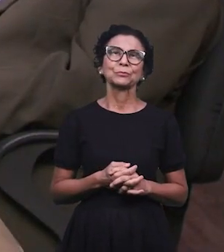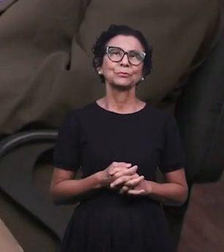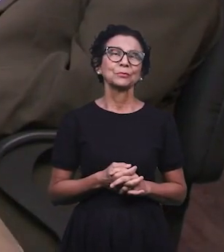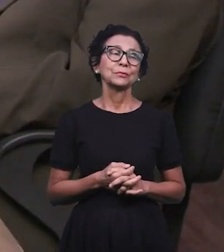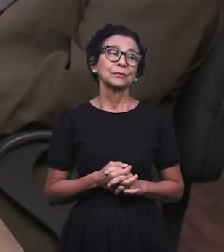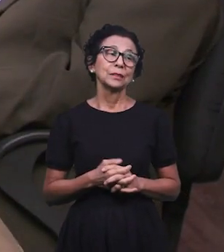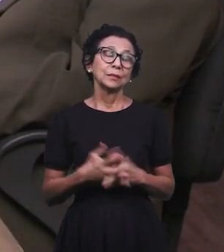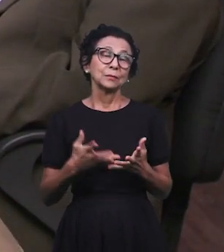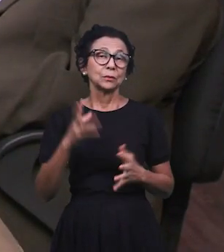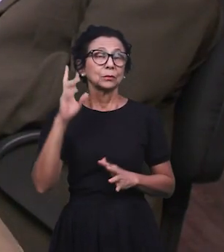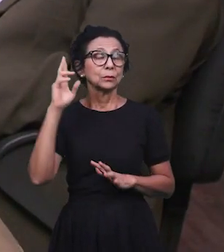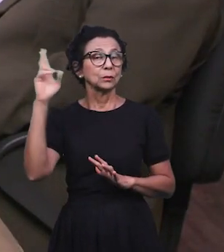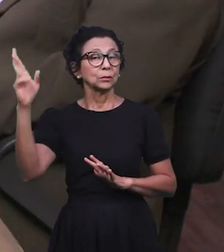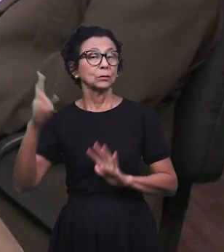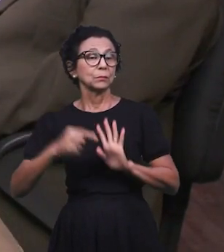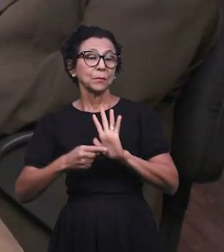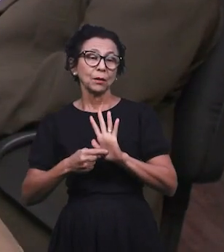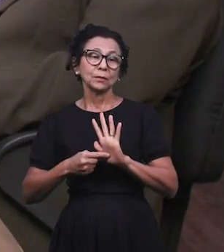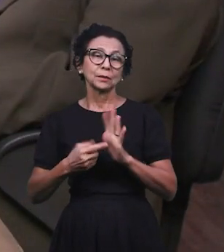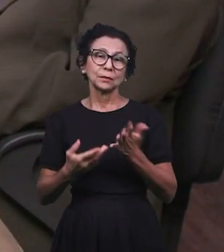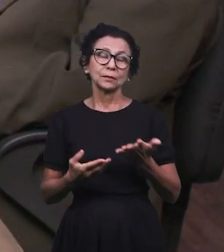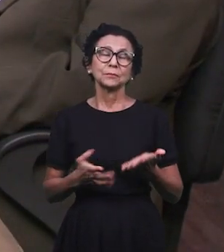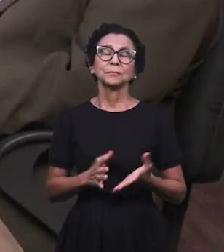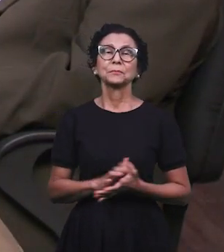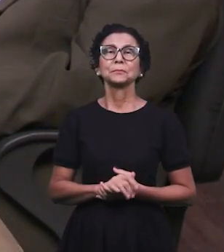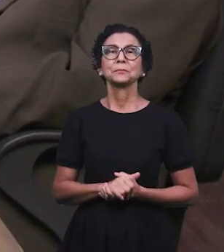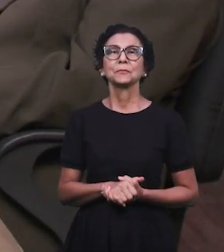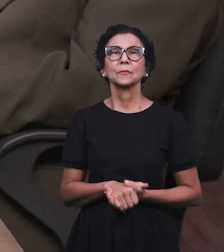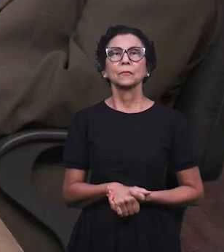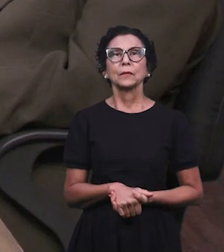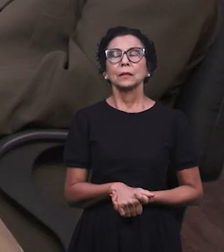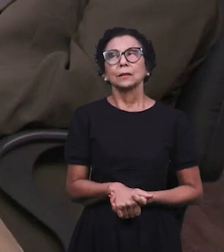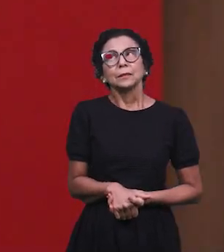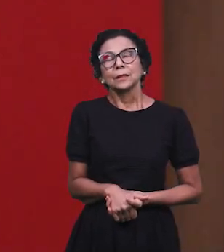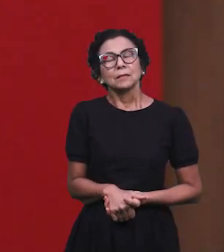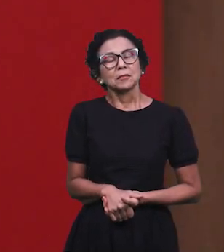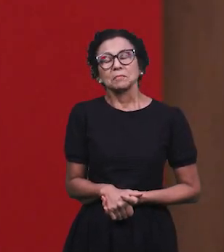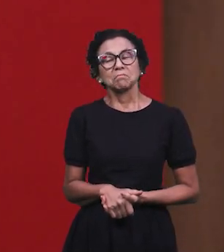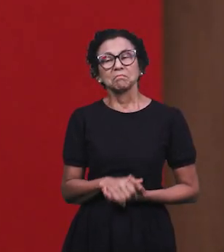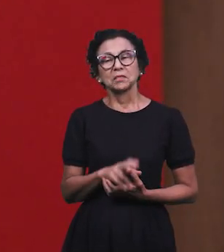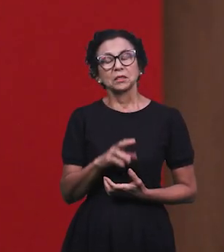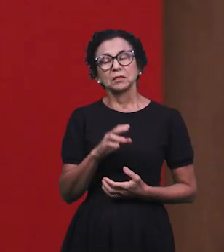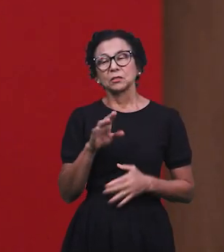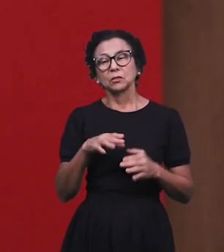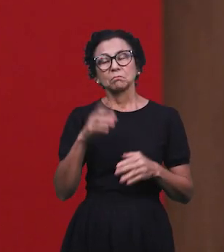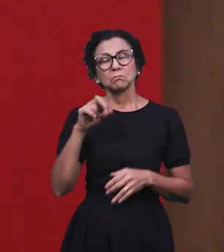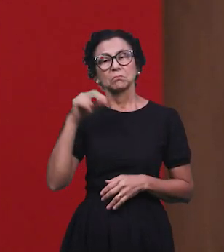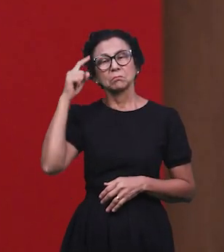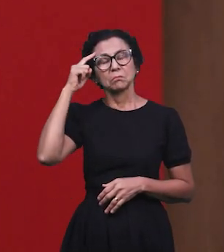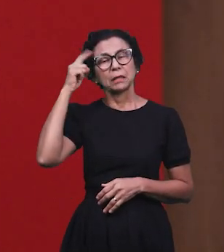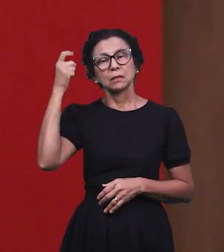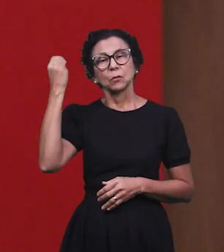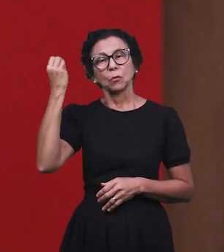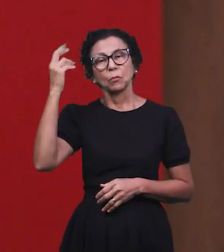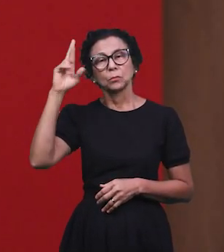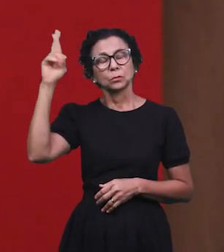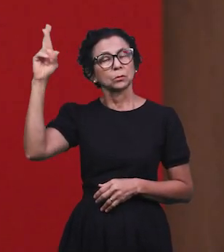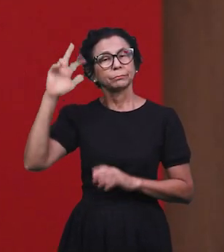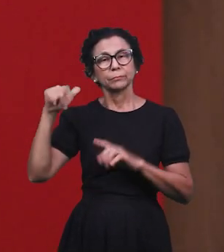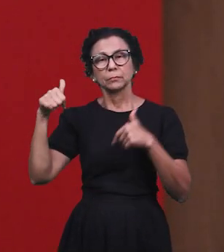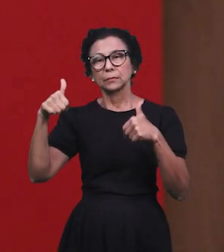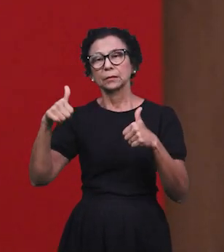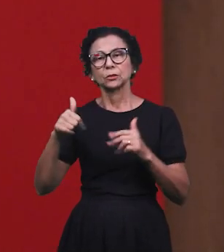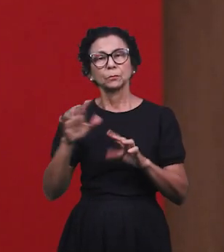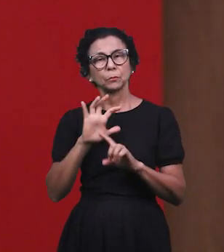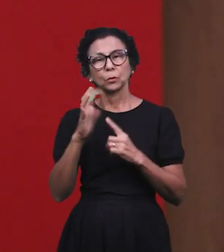Mas o Senhor é que dá a Mas o direção. Senhor é que dá a direção, né? E de maneiras que a gente nem possa imaginar, né? Exato. Muito bem.